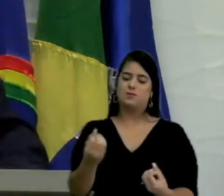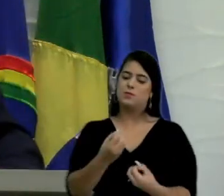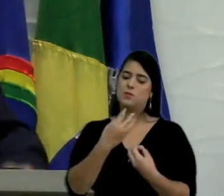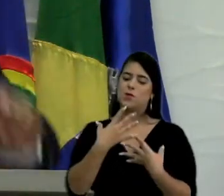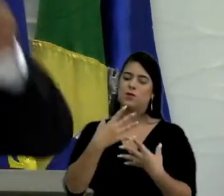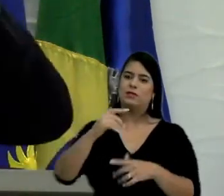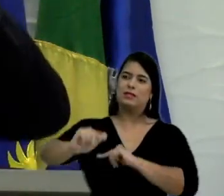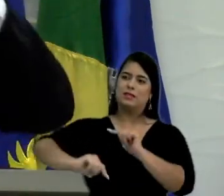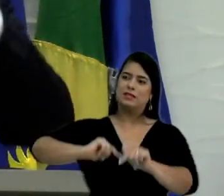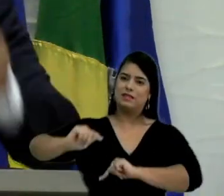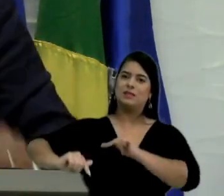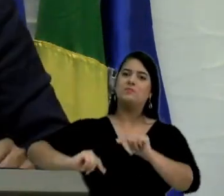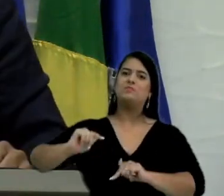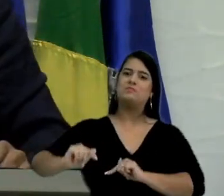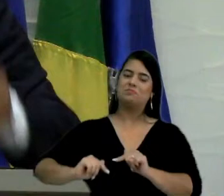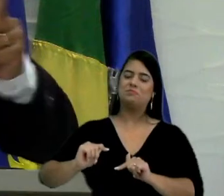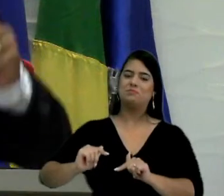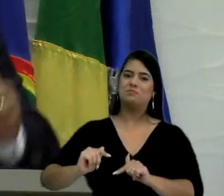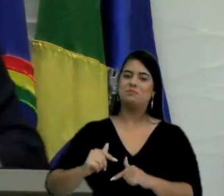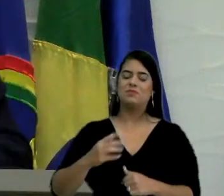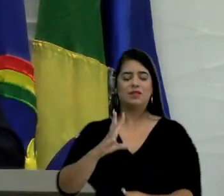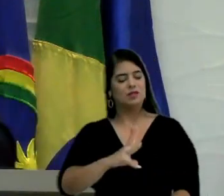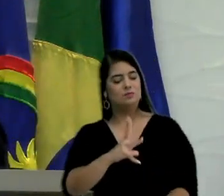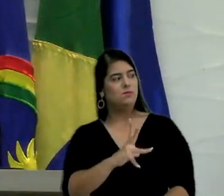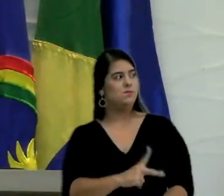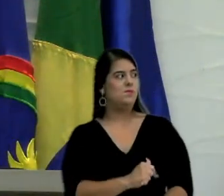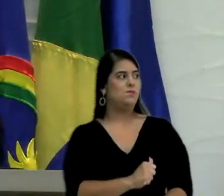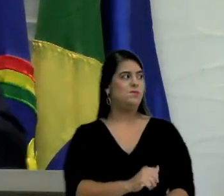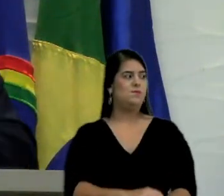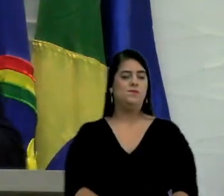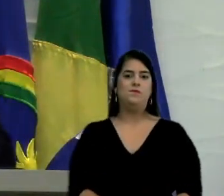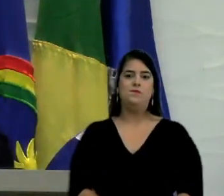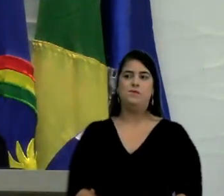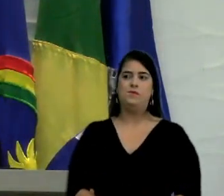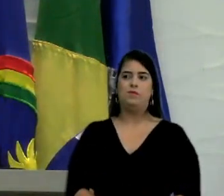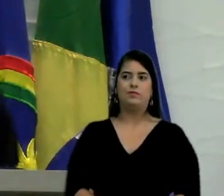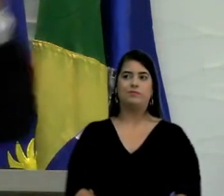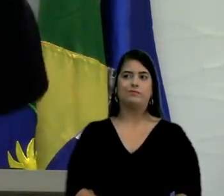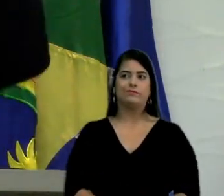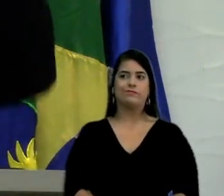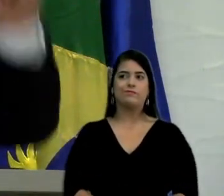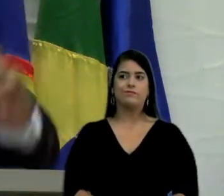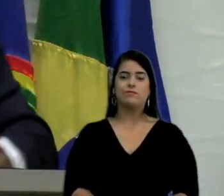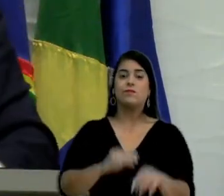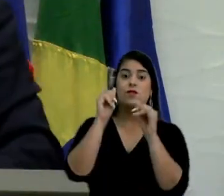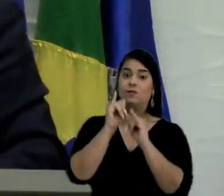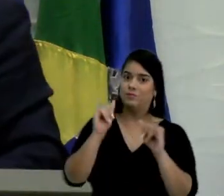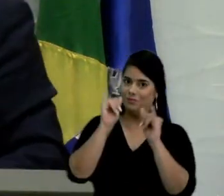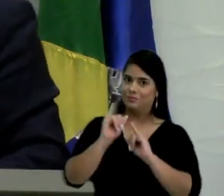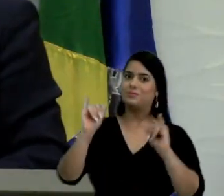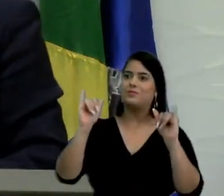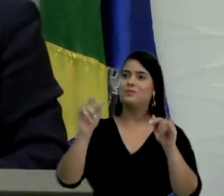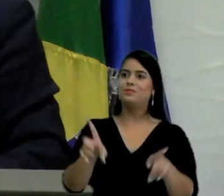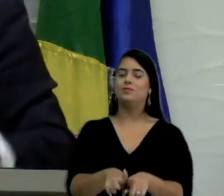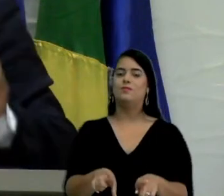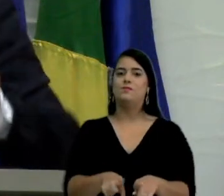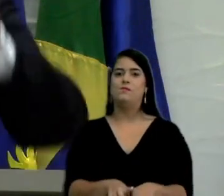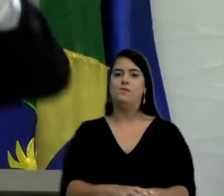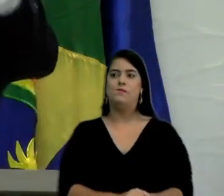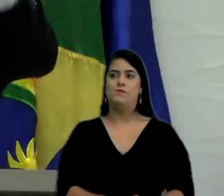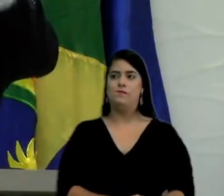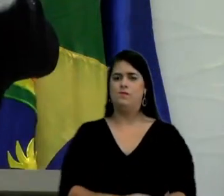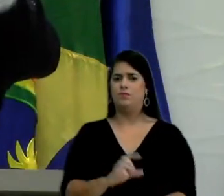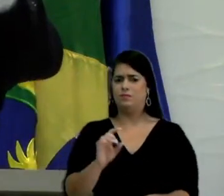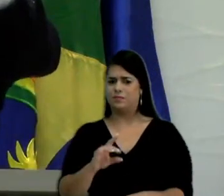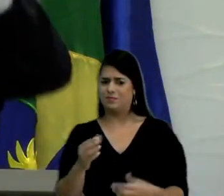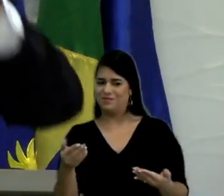trabalha Prefeito que trabalha com amor então e quero dizer mais e só é no